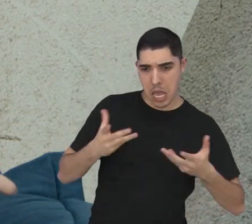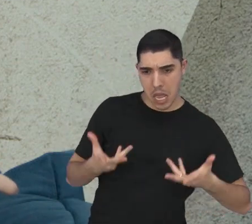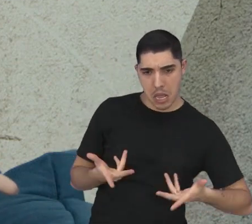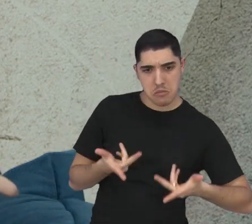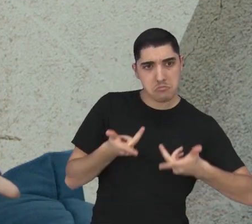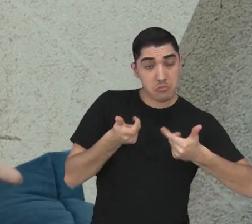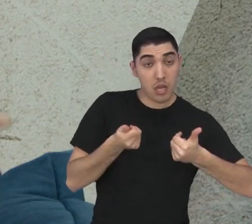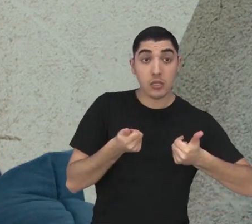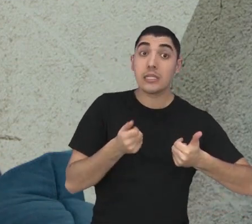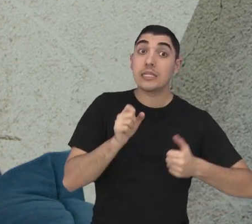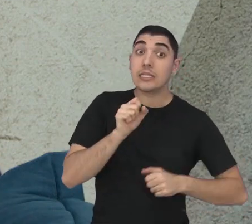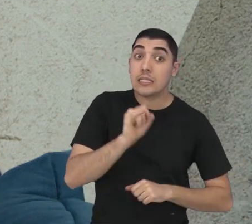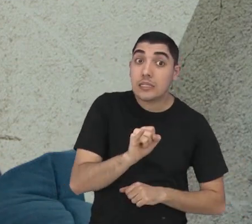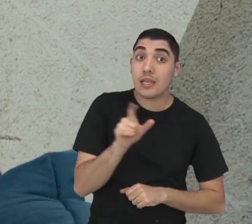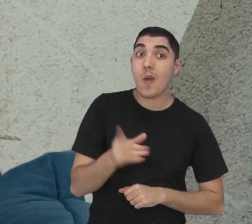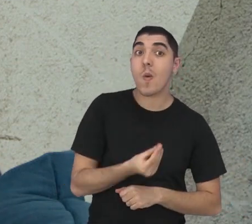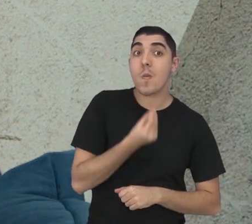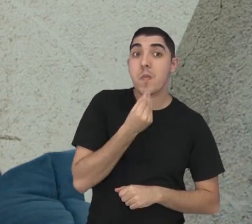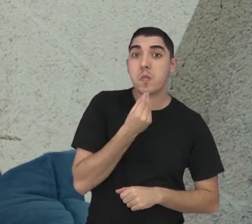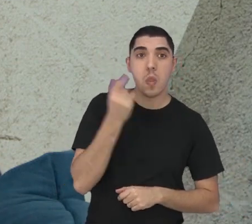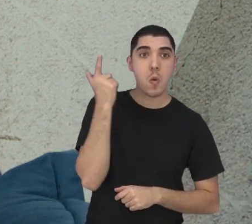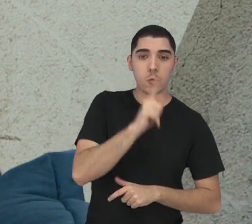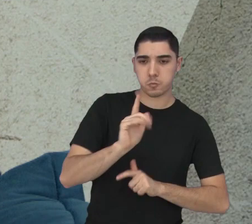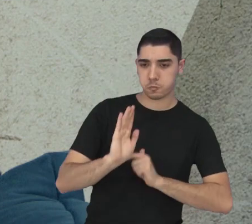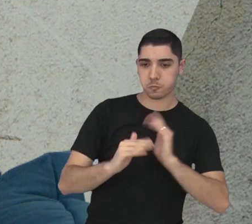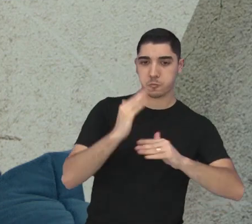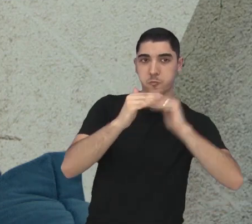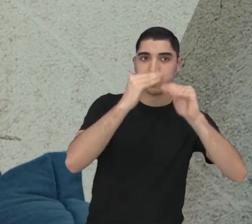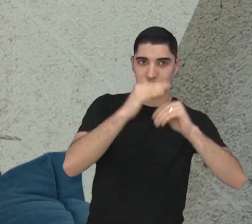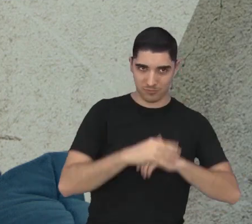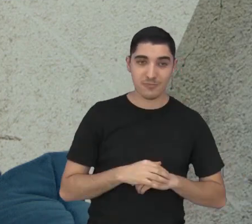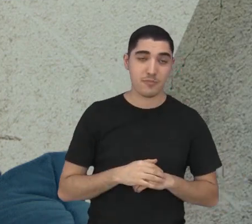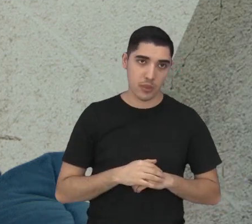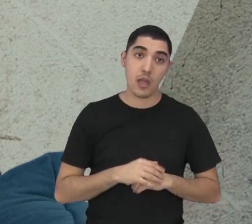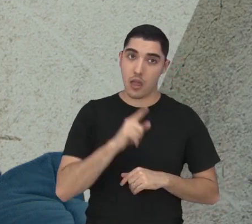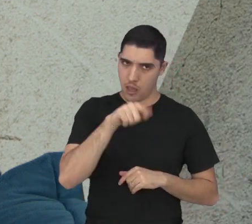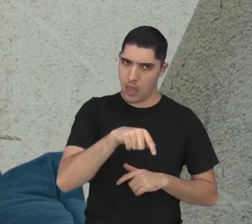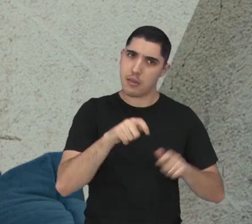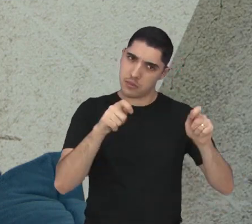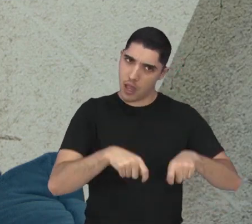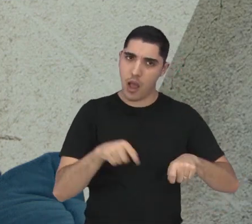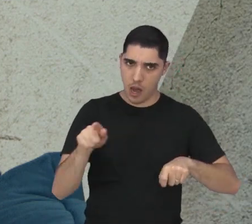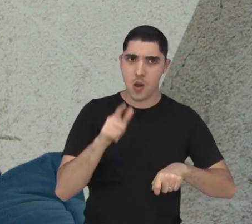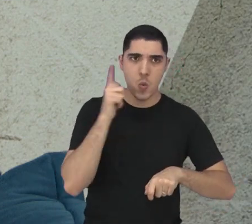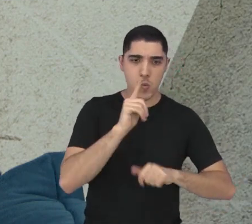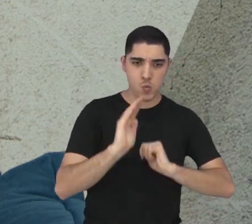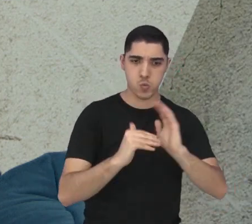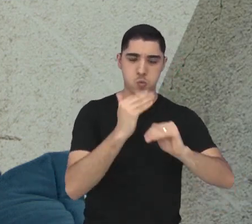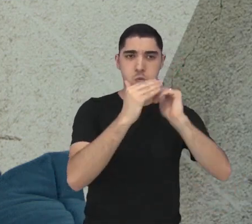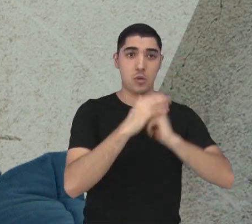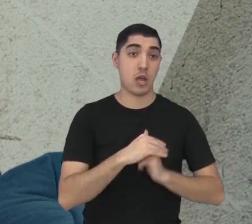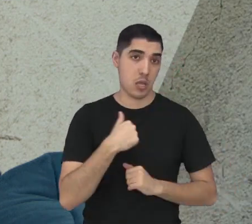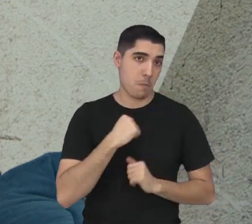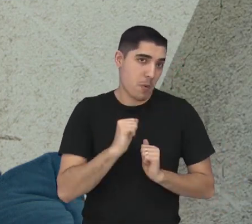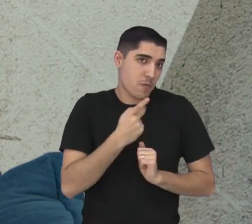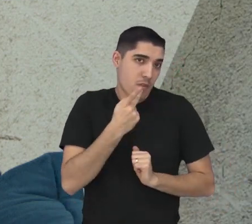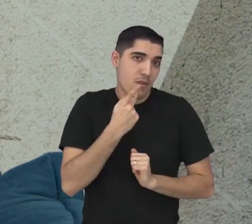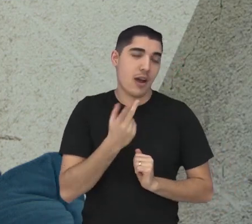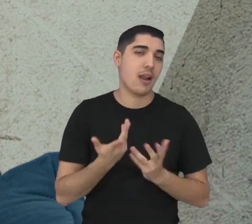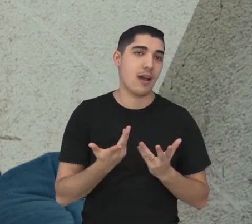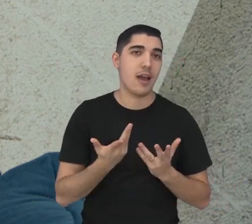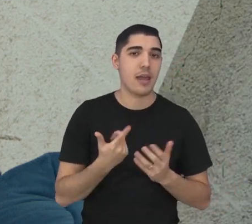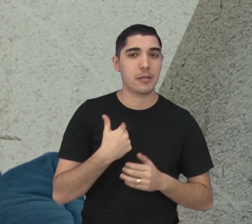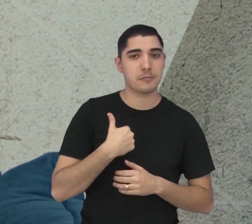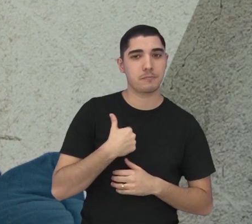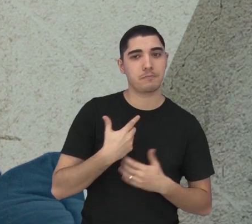do profissional, né, e da oportunidade de se desenvolver dentro da carreira, que é muito possível, né? Assim, eu poderia dizer para